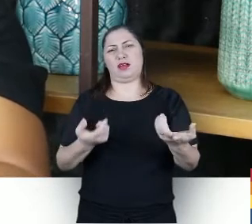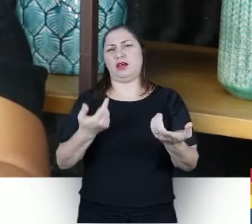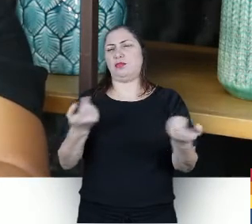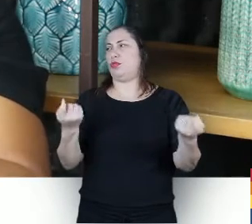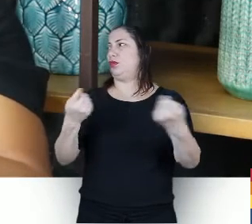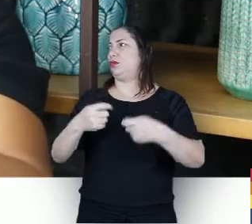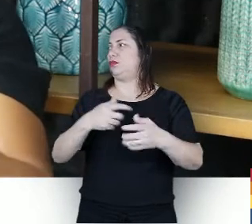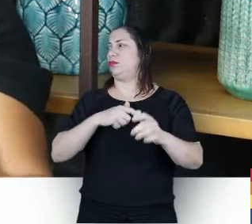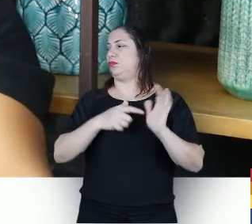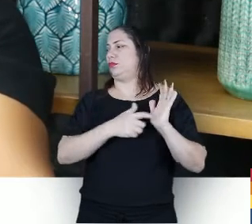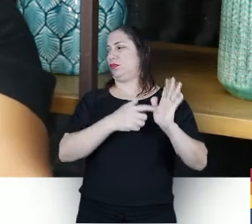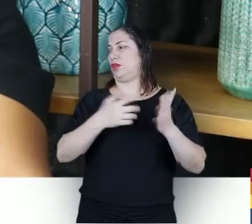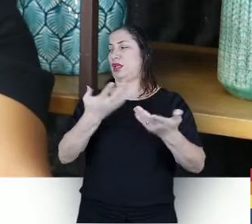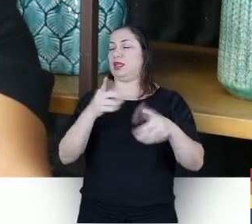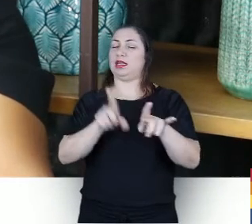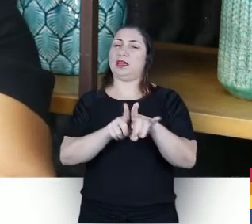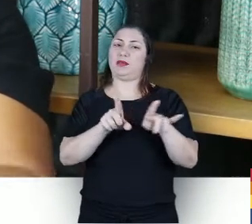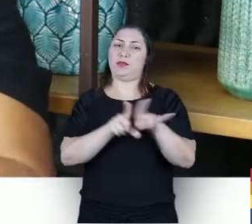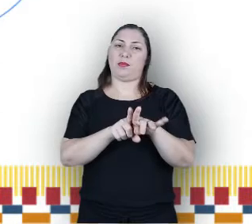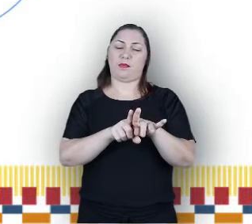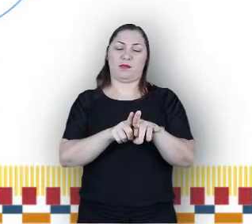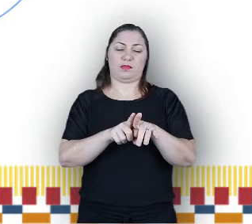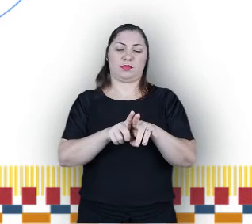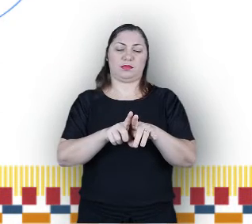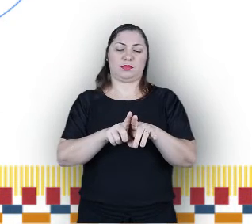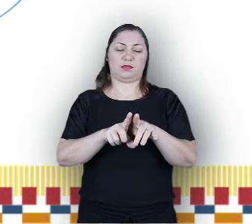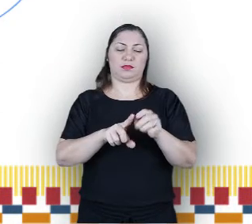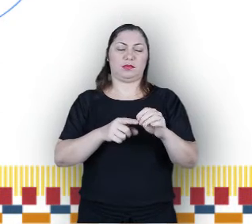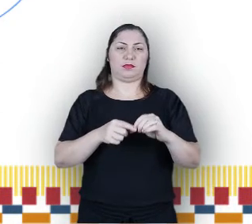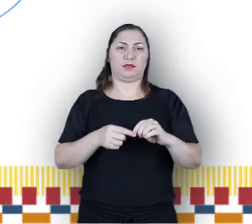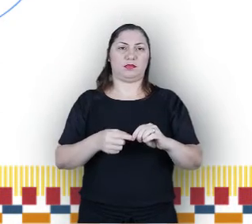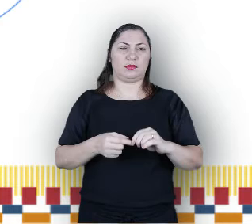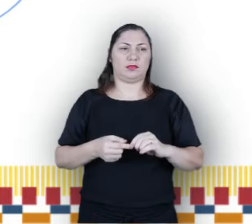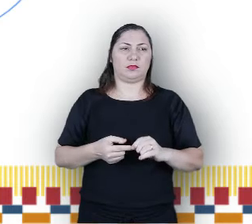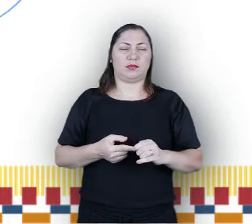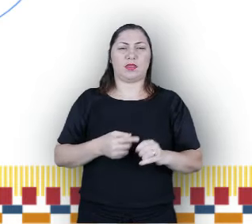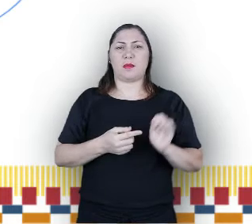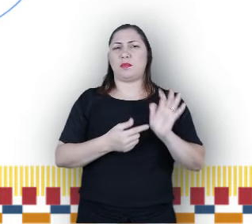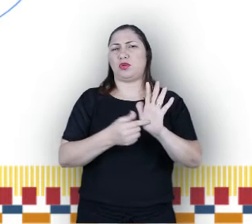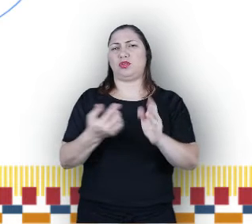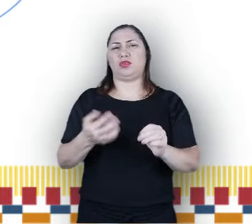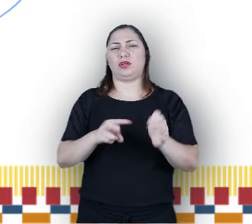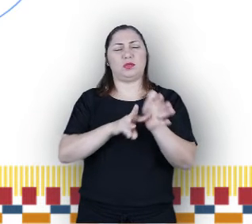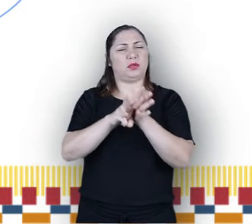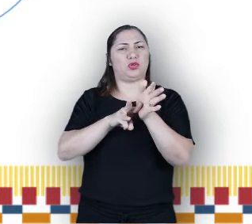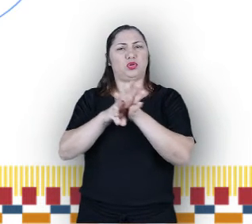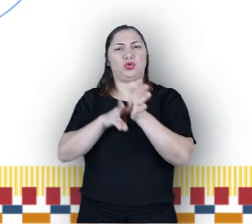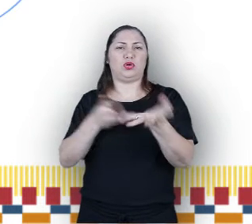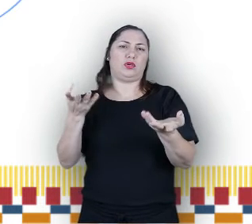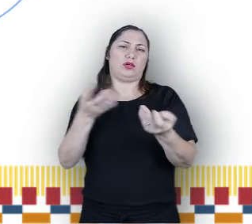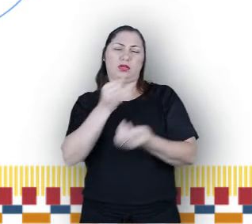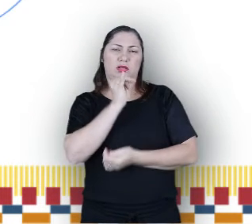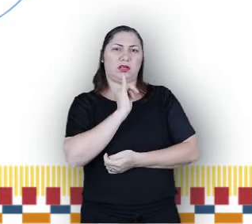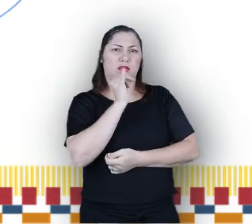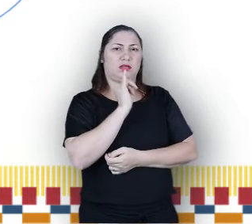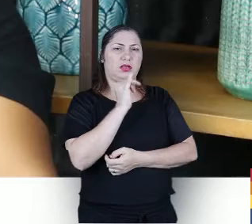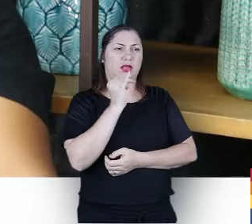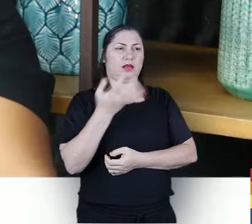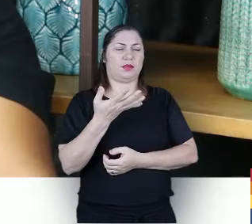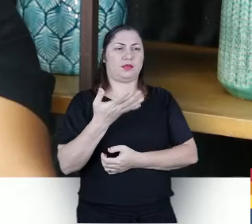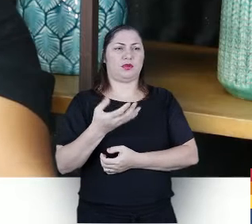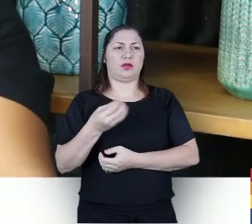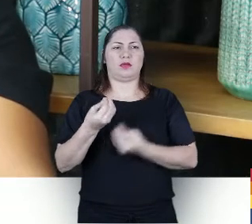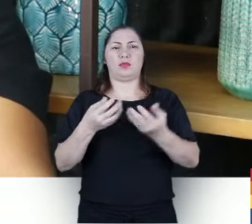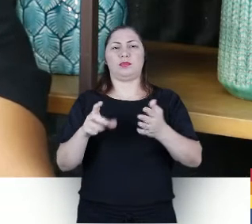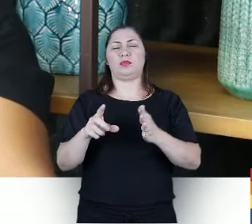habilidades, né? E você pode aí ter infinitas possibilidades de trabalhar, né, com as suas habilidades,